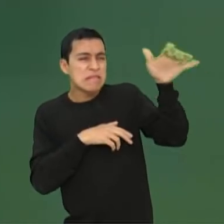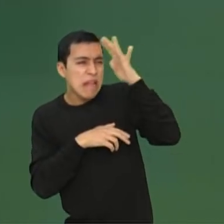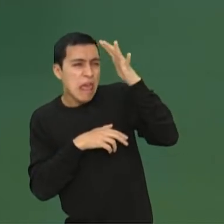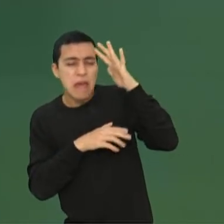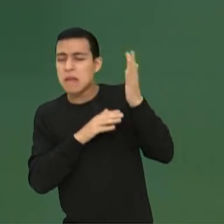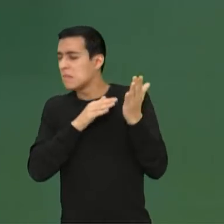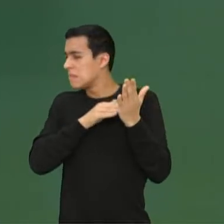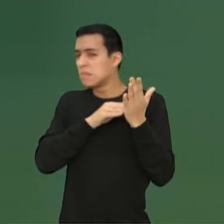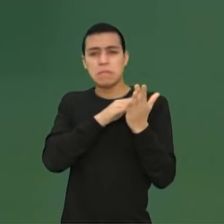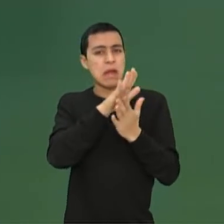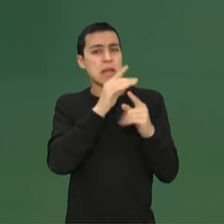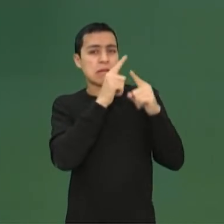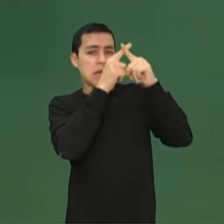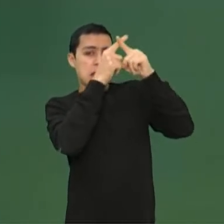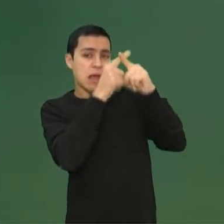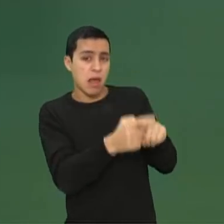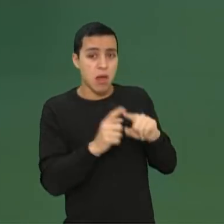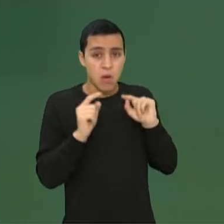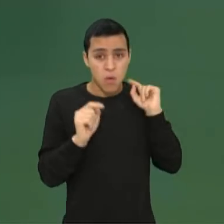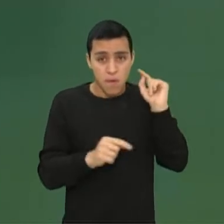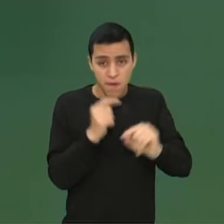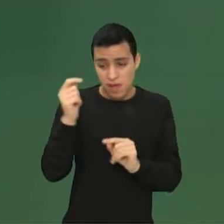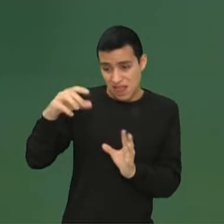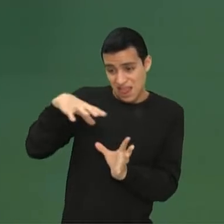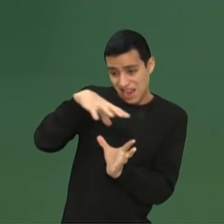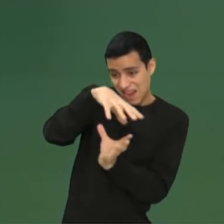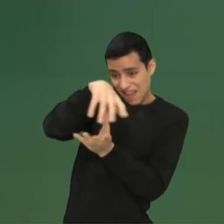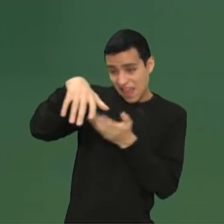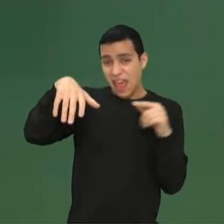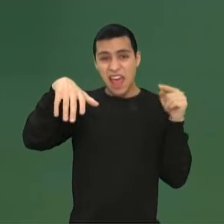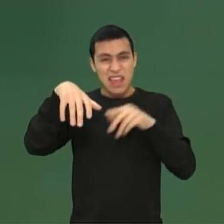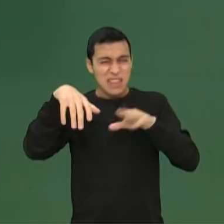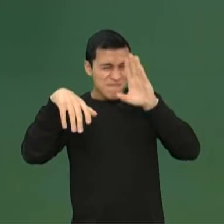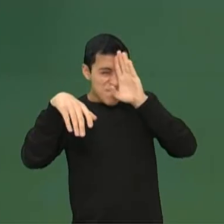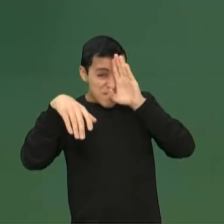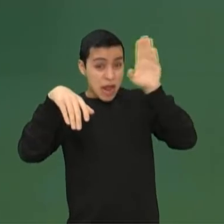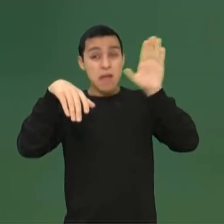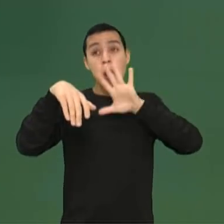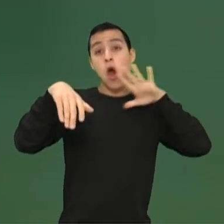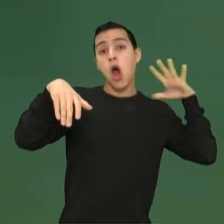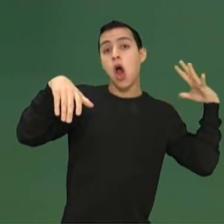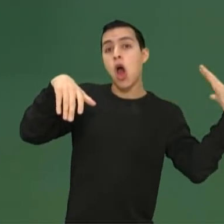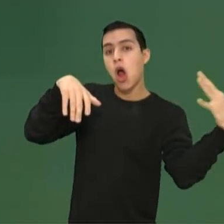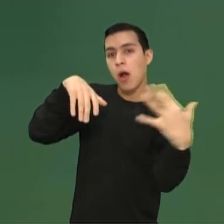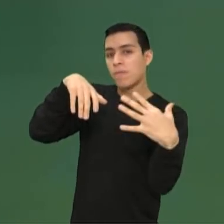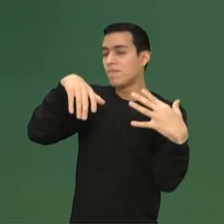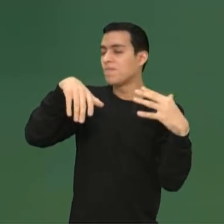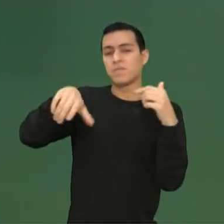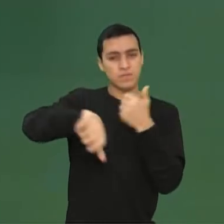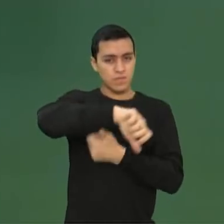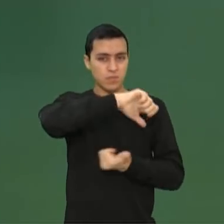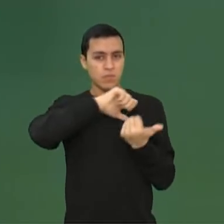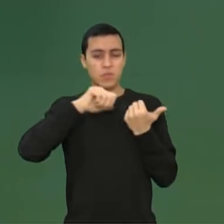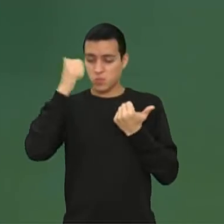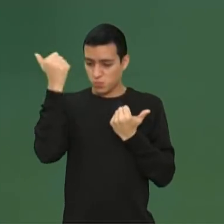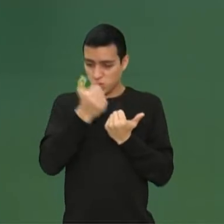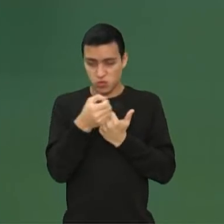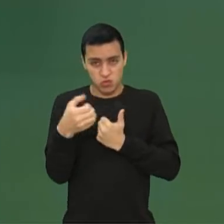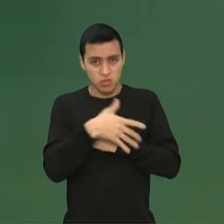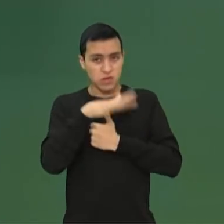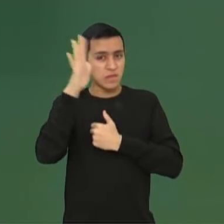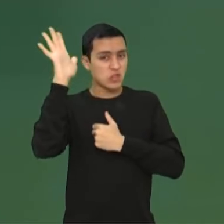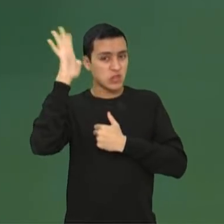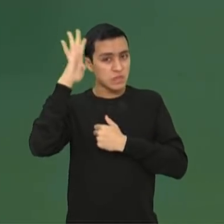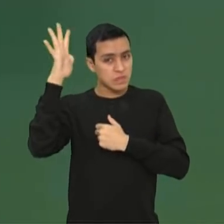refutamos essa ideia de que a Terra, o nosso planeta, era o centro do universo, cai essa ideia. Então,